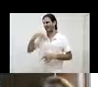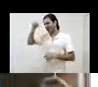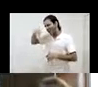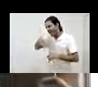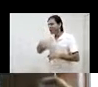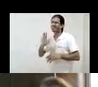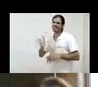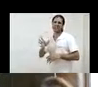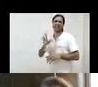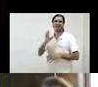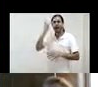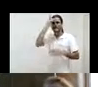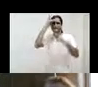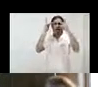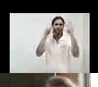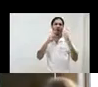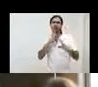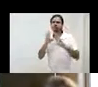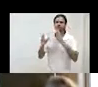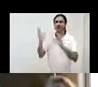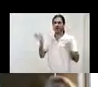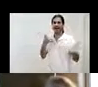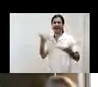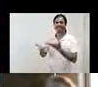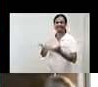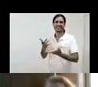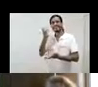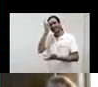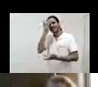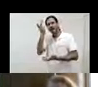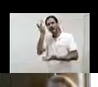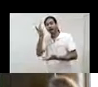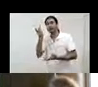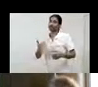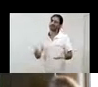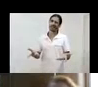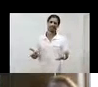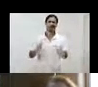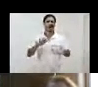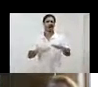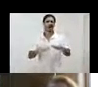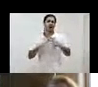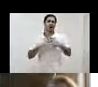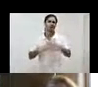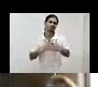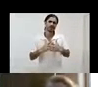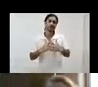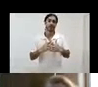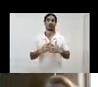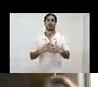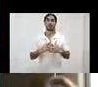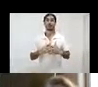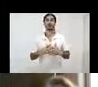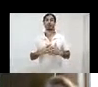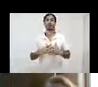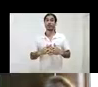Não é pesquisa. Agora, se você mesmo optando fazer uma pesquisa no contexto no qual você